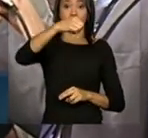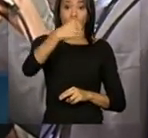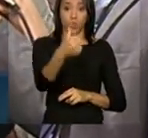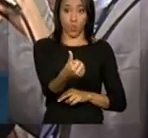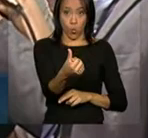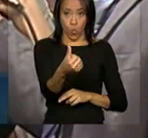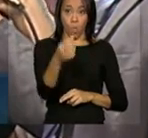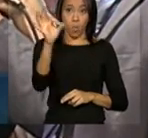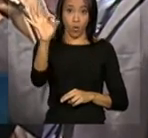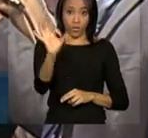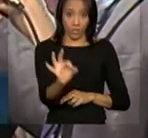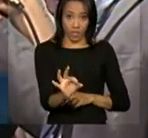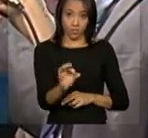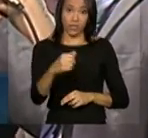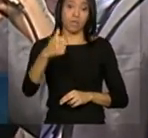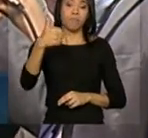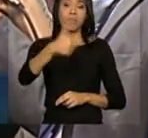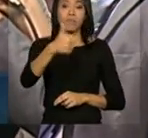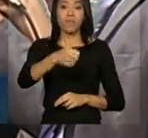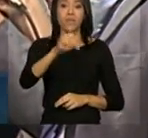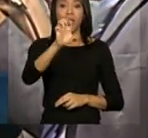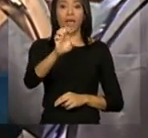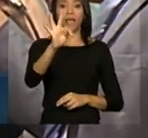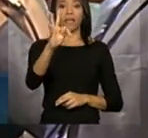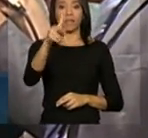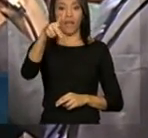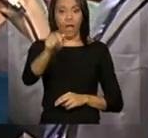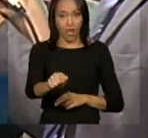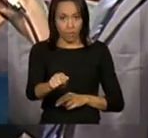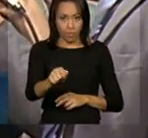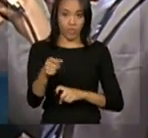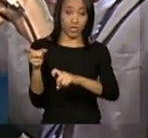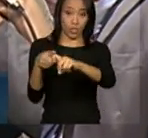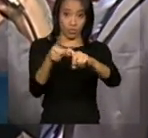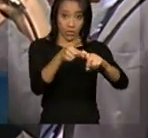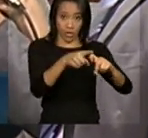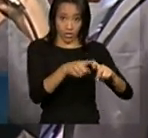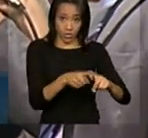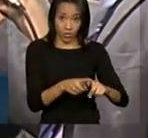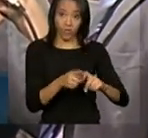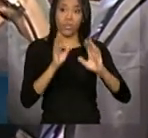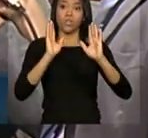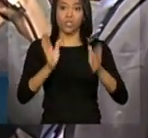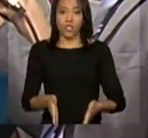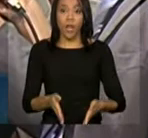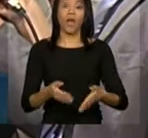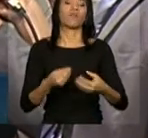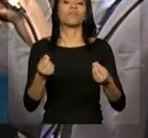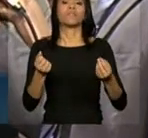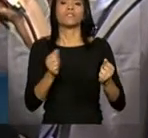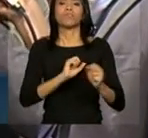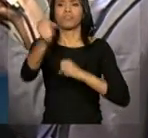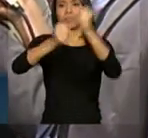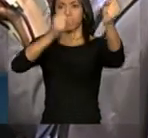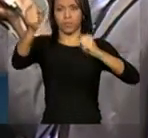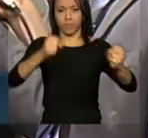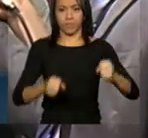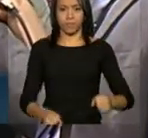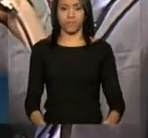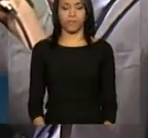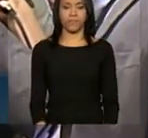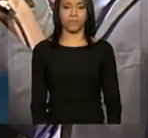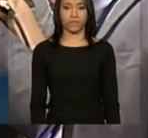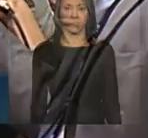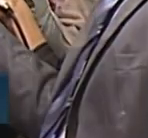dessa primeira etapa de médicos da cooperação internacional com cuba estão distribuídos para a região norte nordeste do país